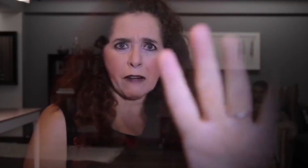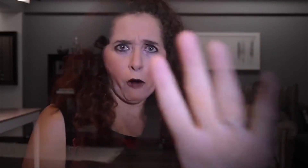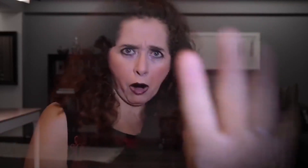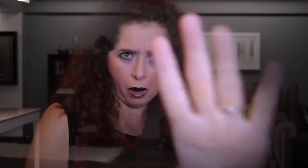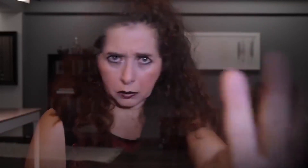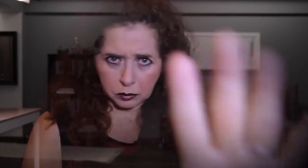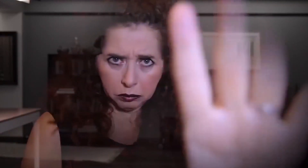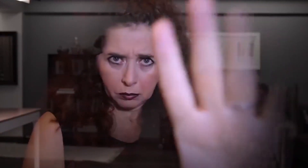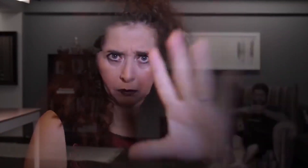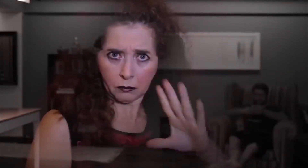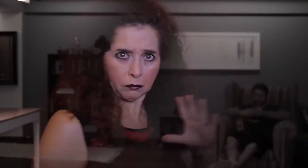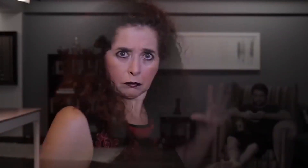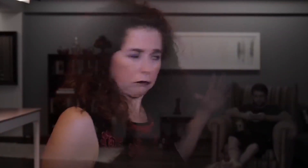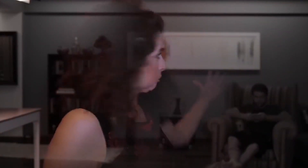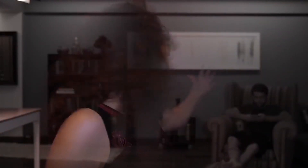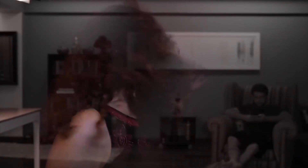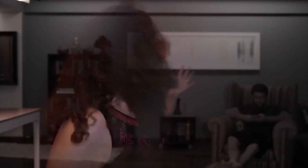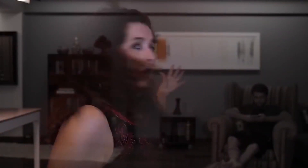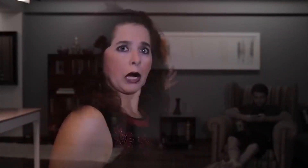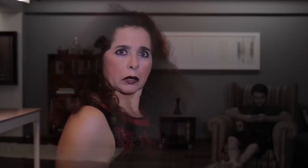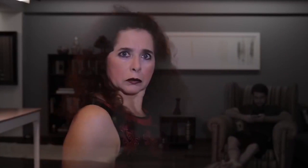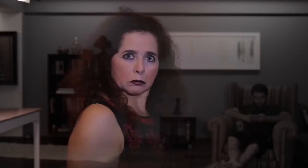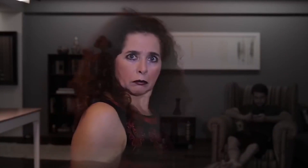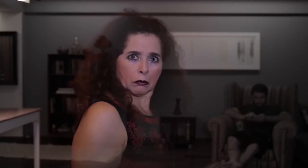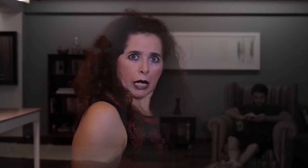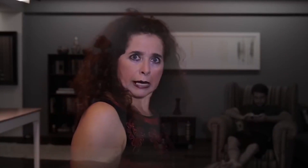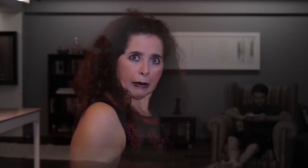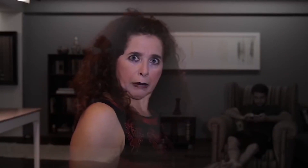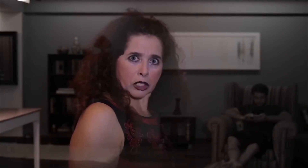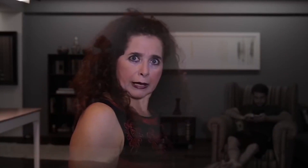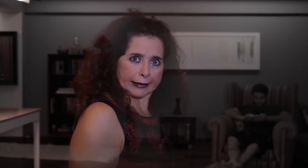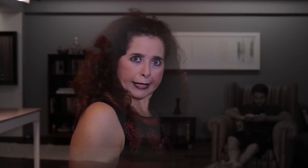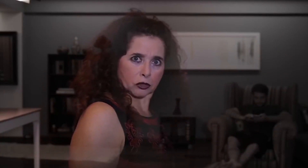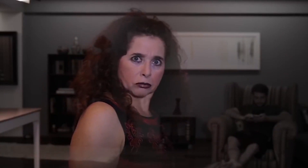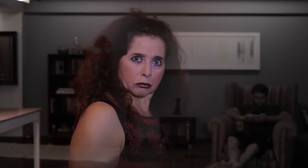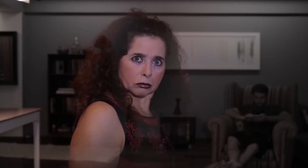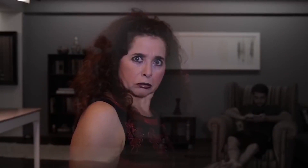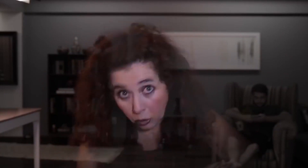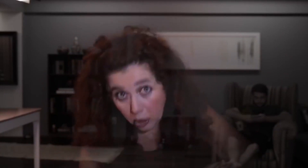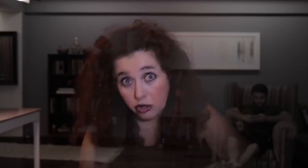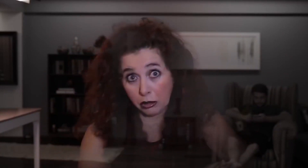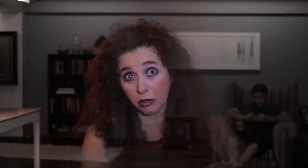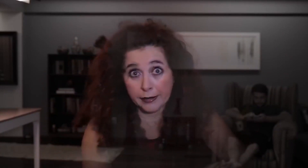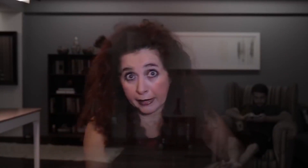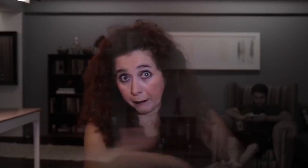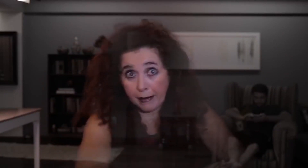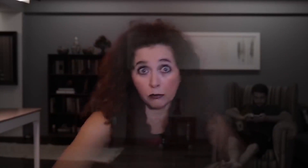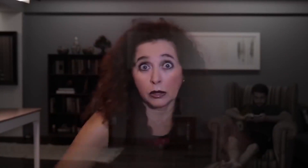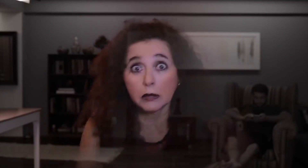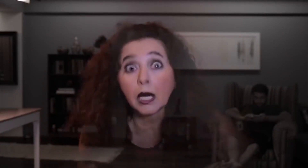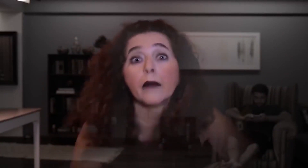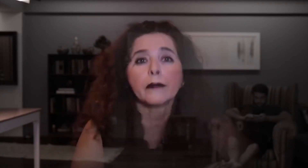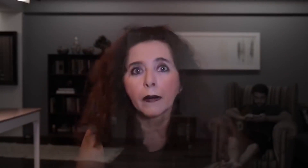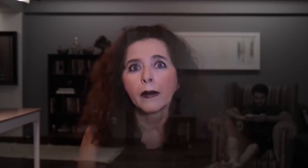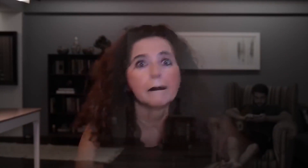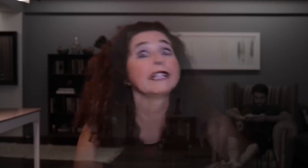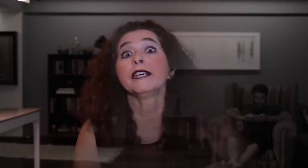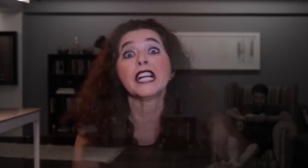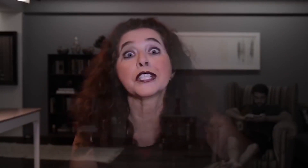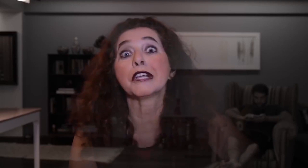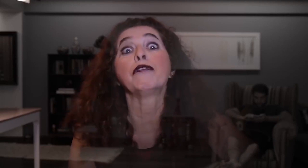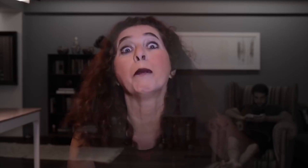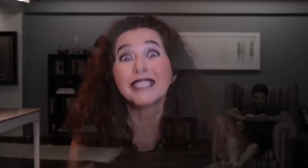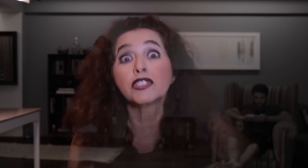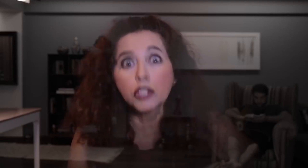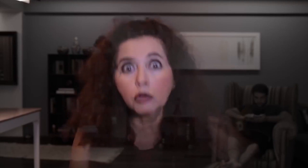Adriano. Ali. Não sei se tá focando. Tá focando. Aquela besta lá atrás. Hoje ele tá na pele